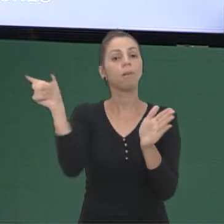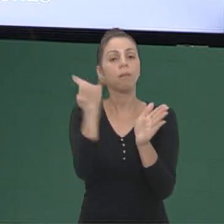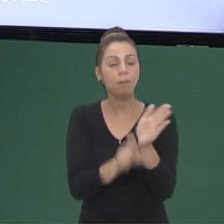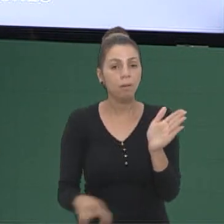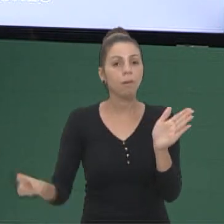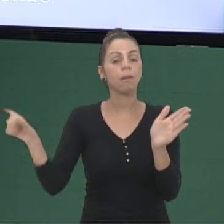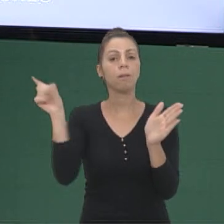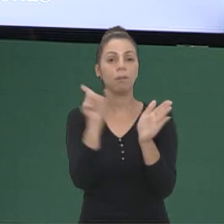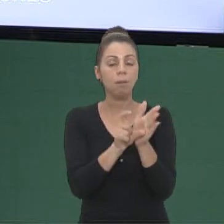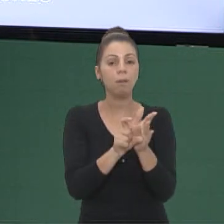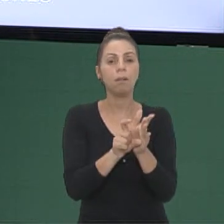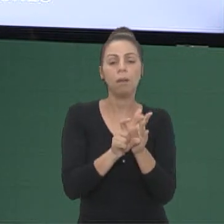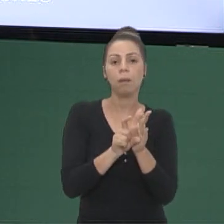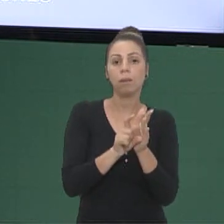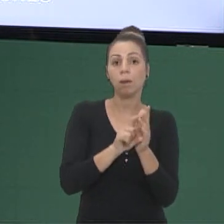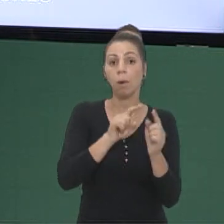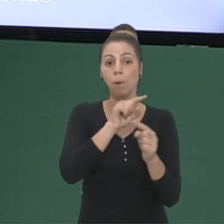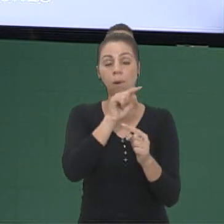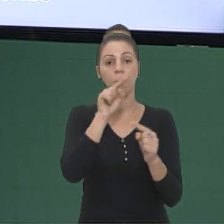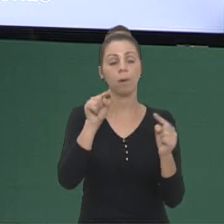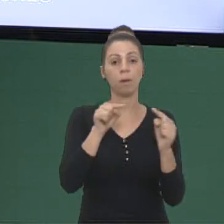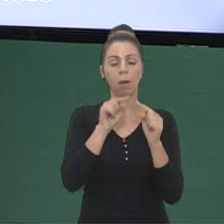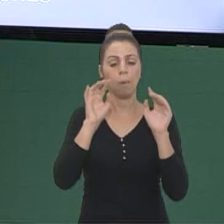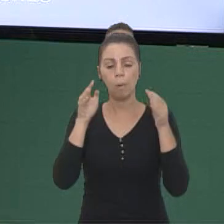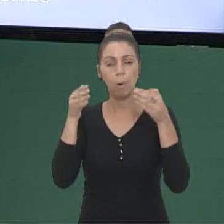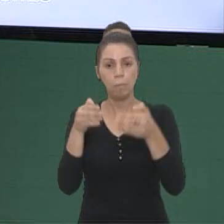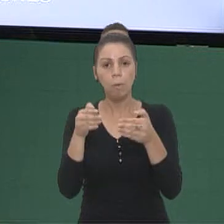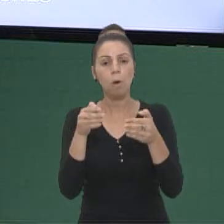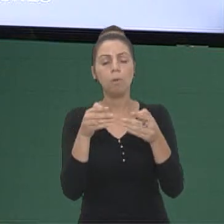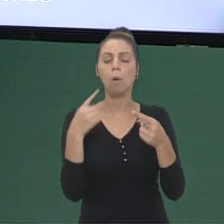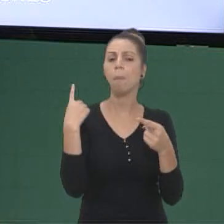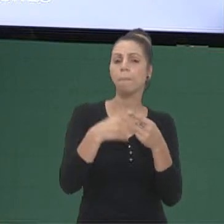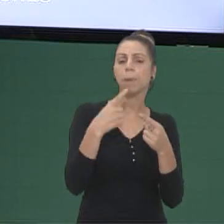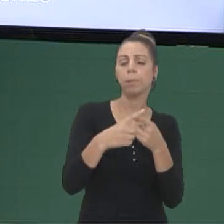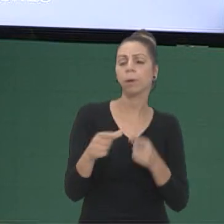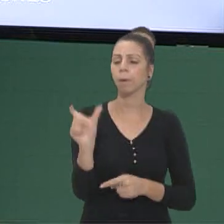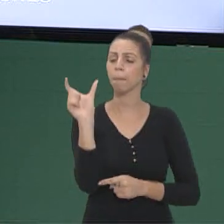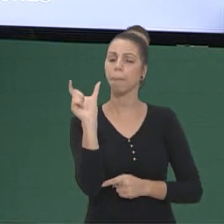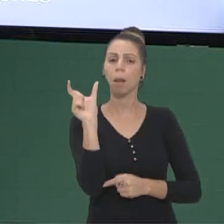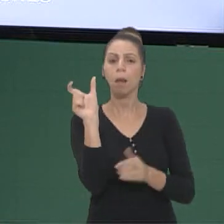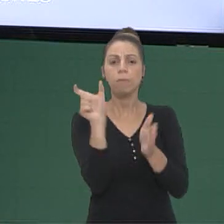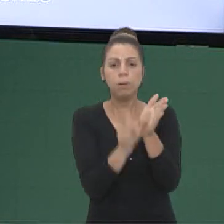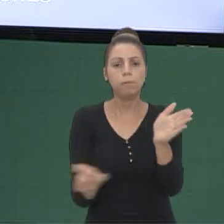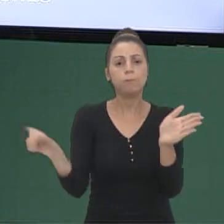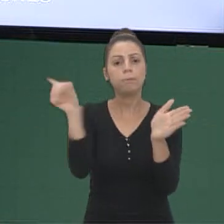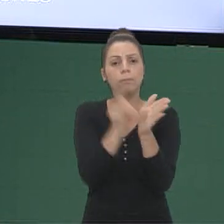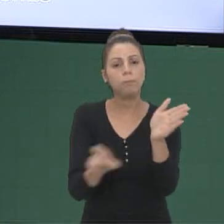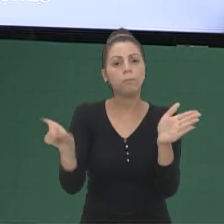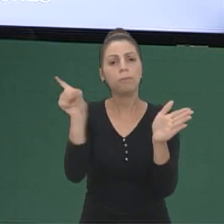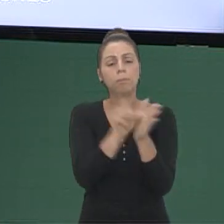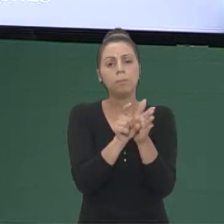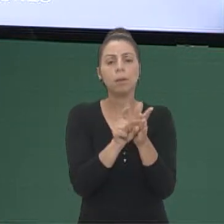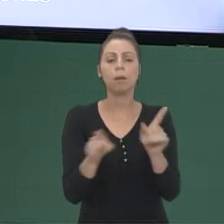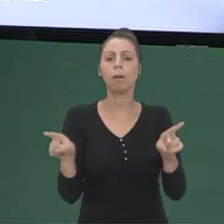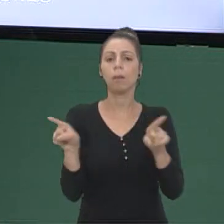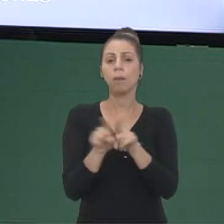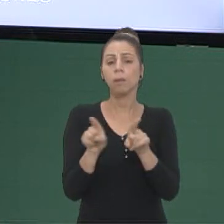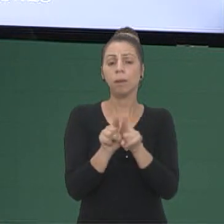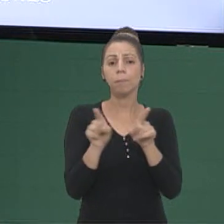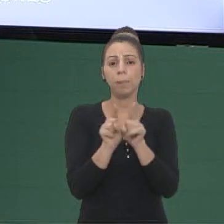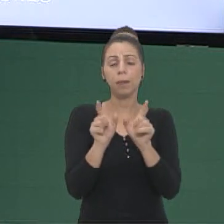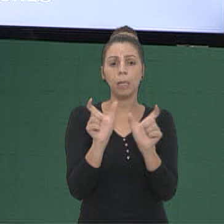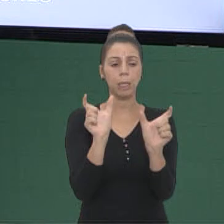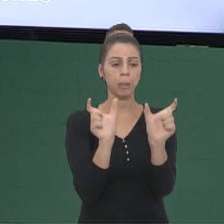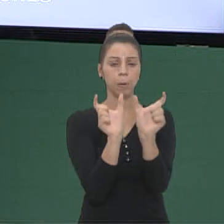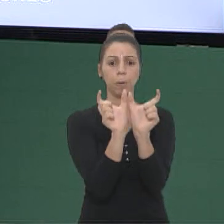que é a intenção do autor provocar essa reflexão. Ué, mas por que essa palavra repete tanto? E a disposição das palavras, como é